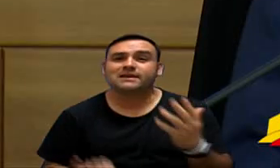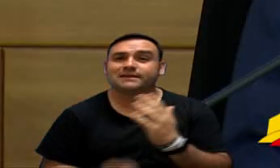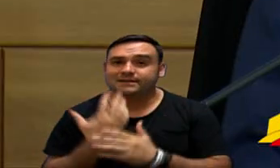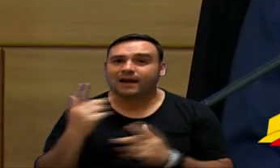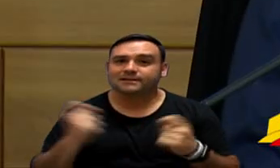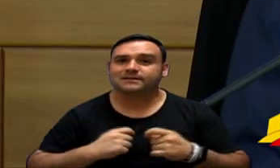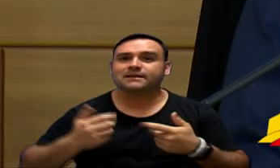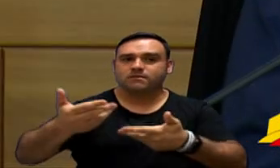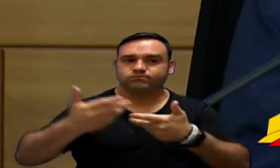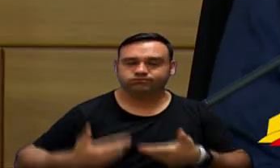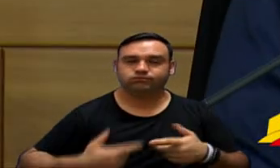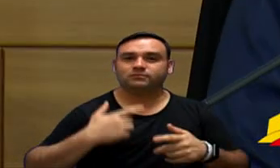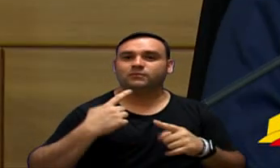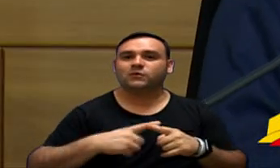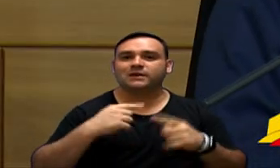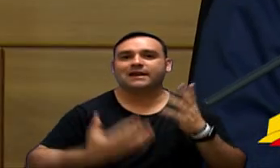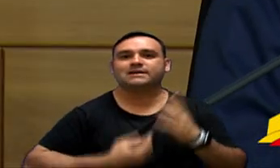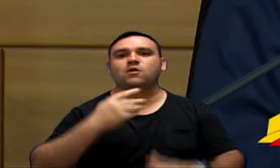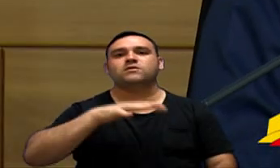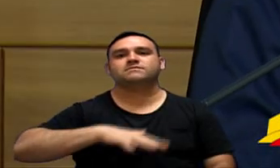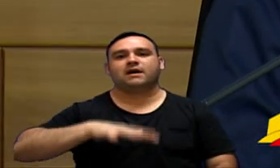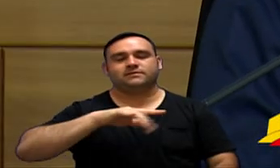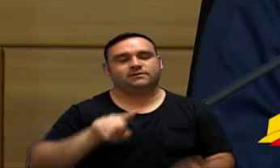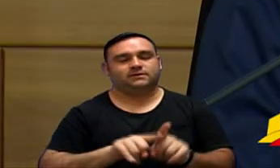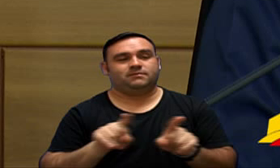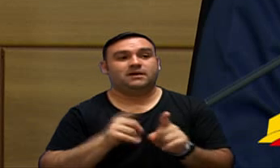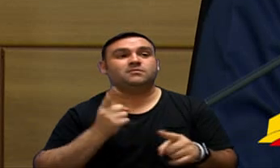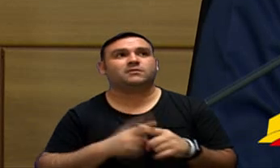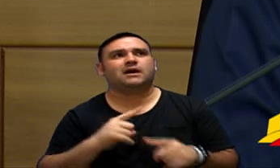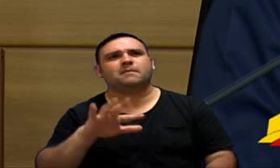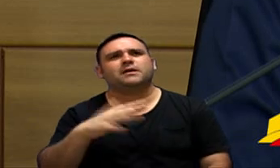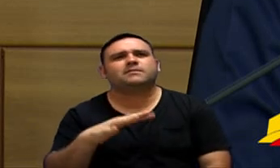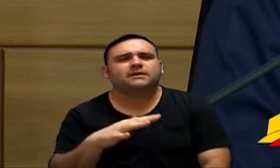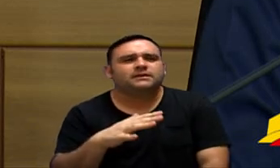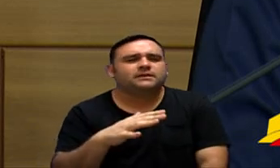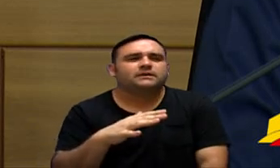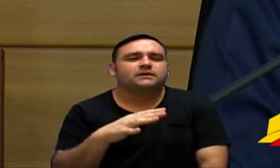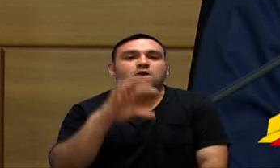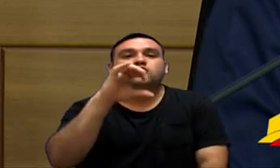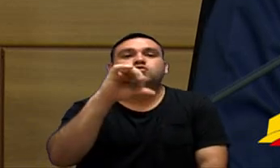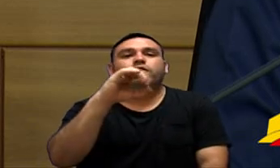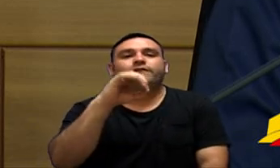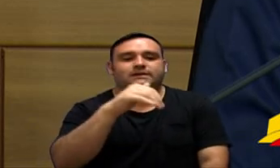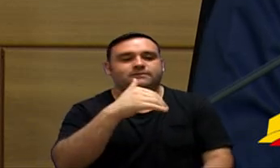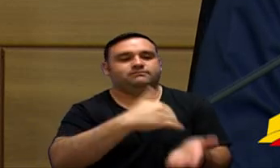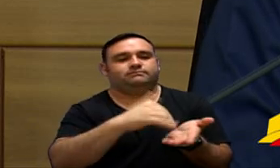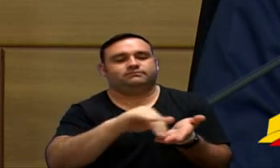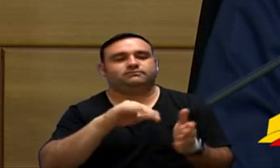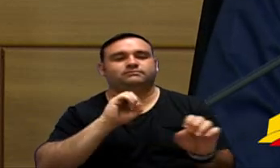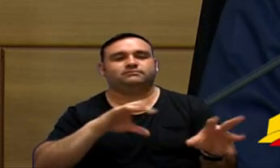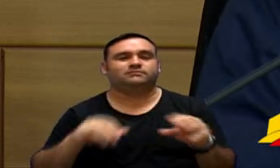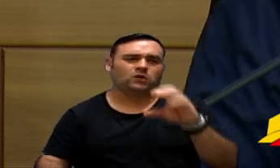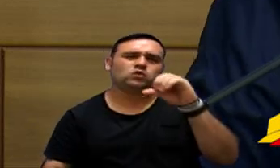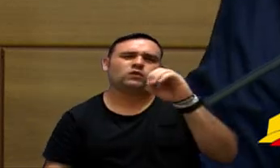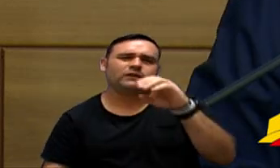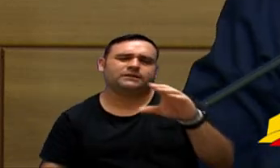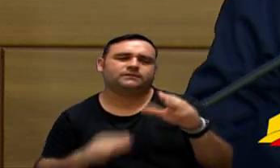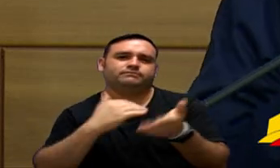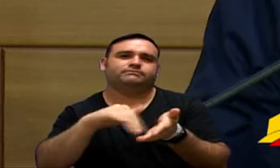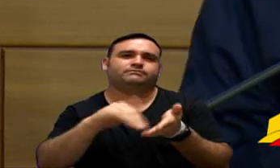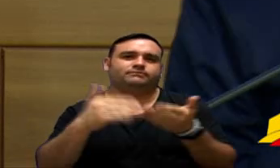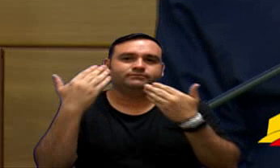por que não trazer, como criamos esse espaço para cerca de quase 90 secretários de escola. Na verdade, 90 secretários de